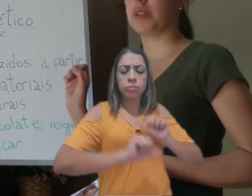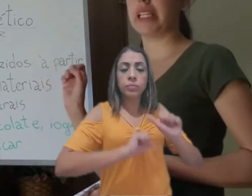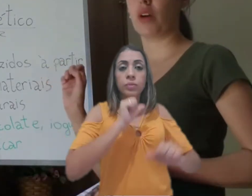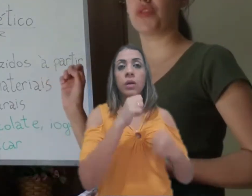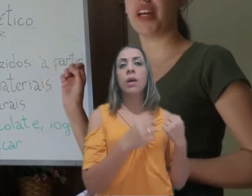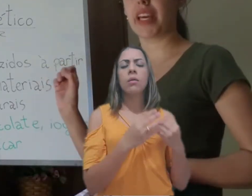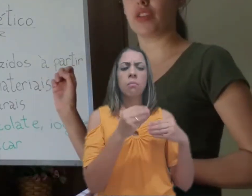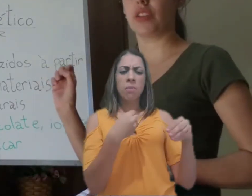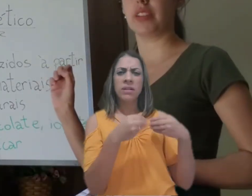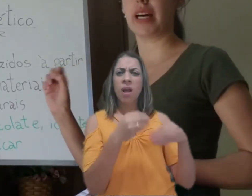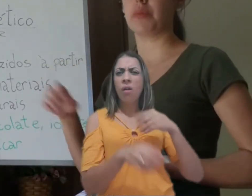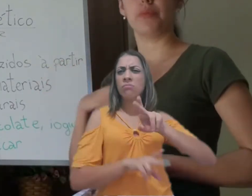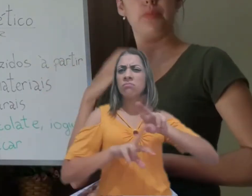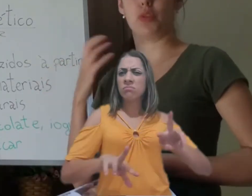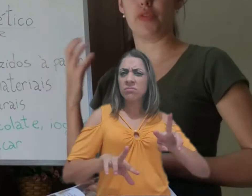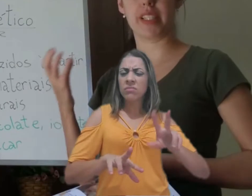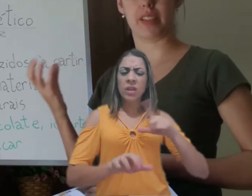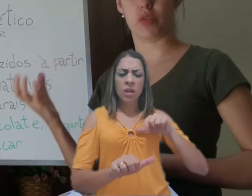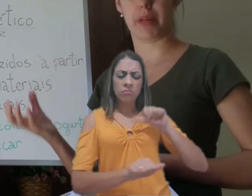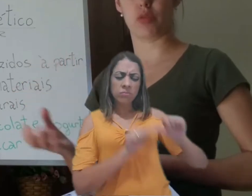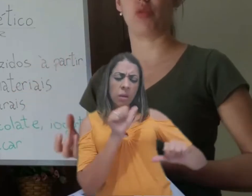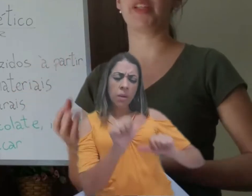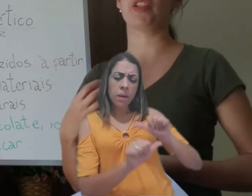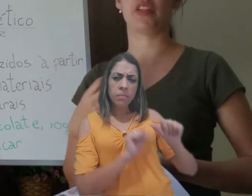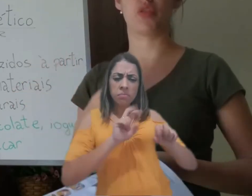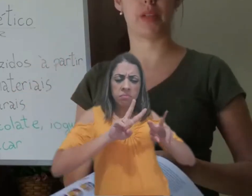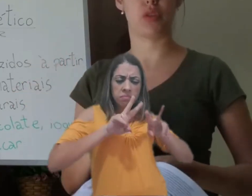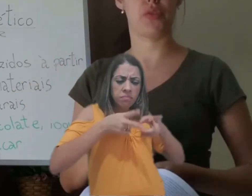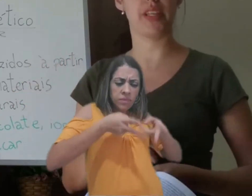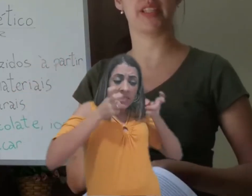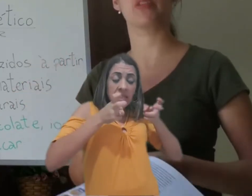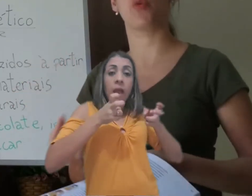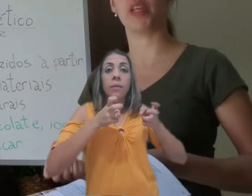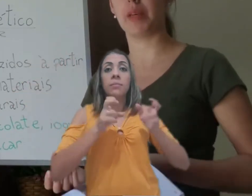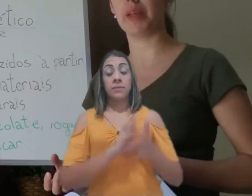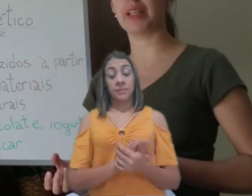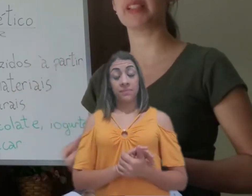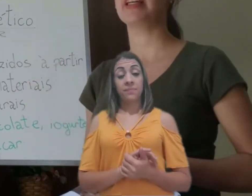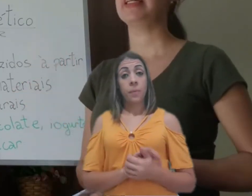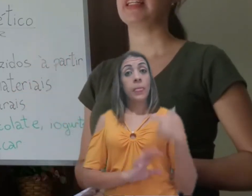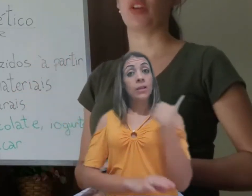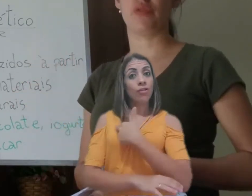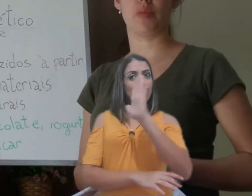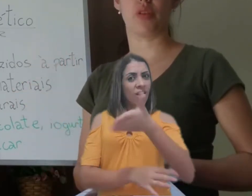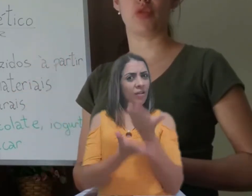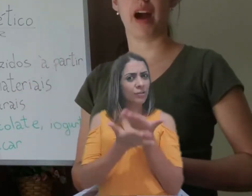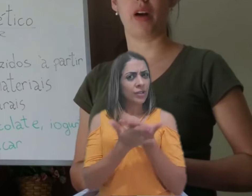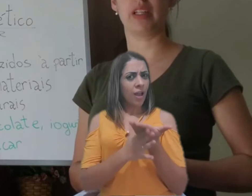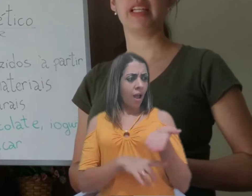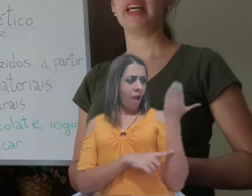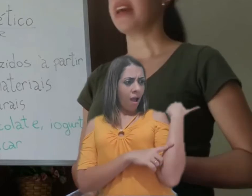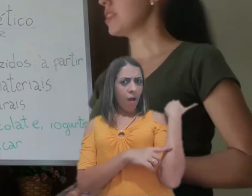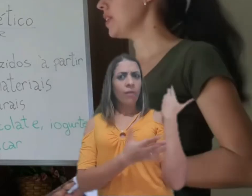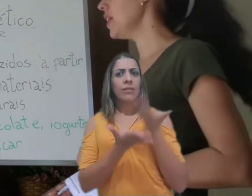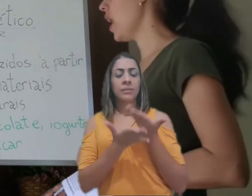em algum material diferente, tá? Por diversas transformações, seja transformações físicas ou químicas, que nós vimos na última